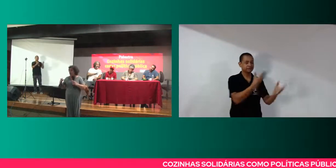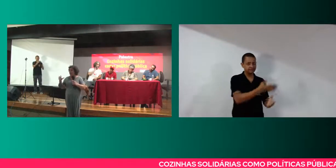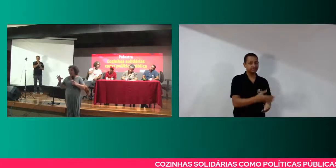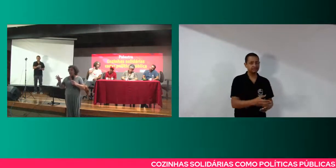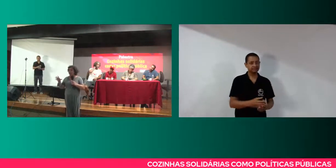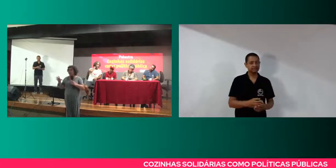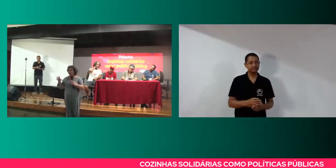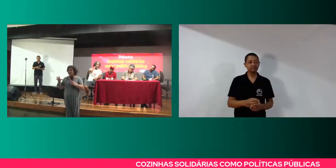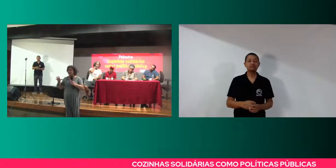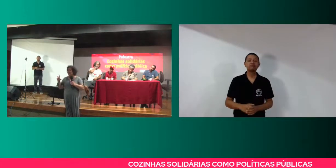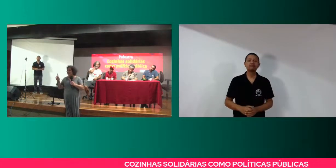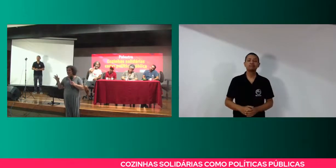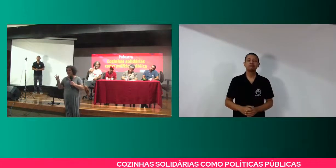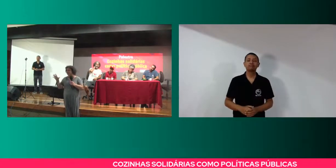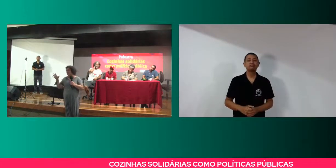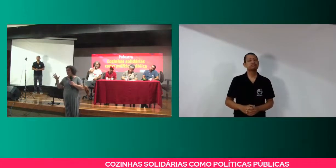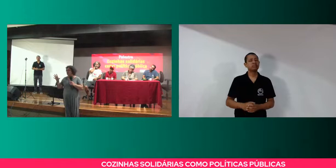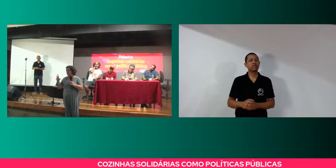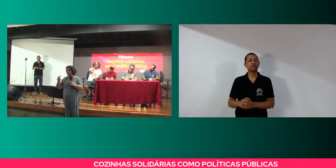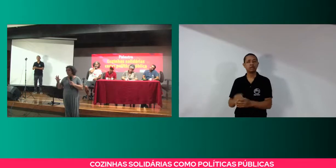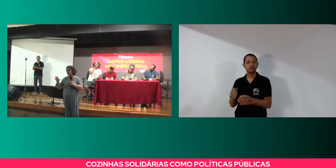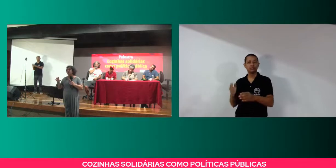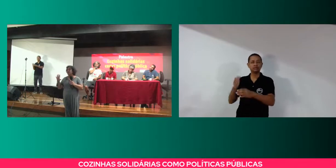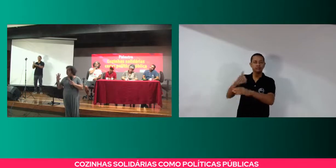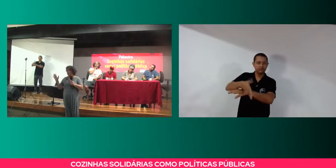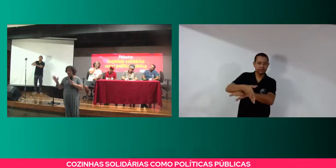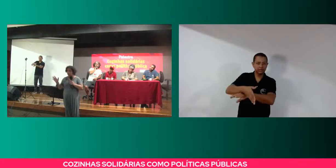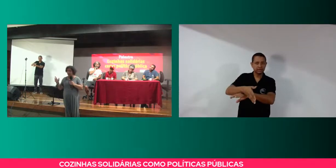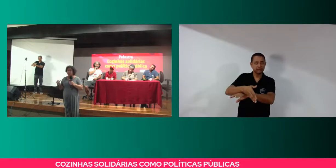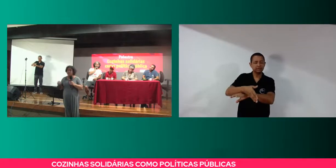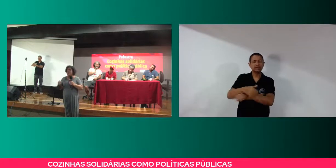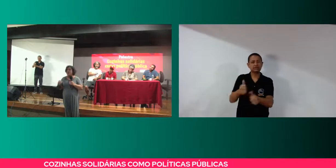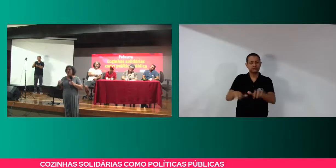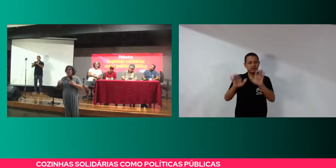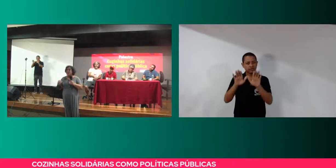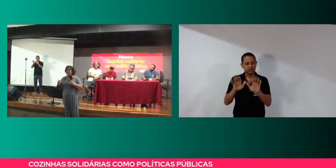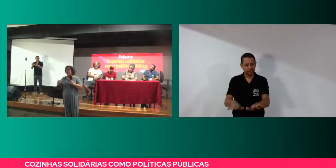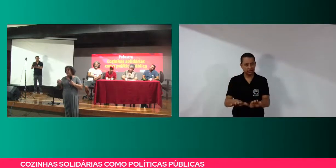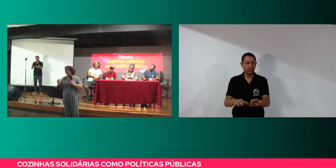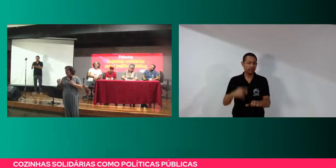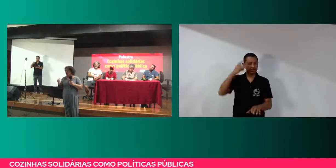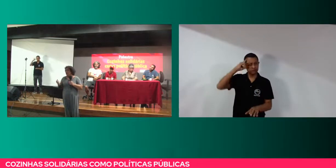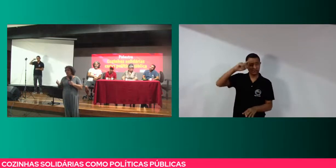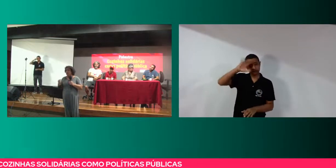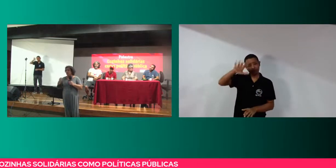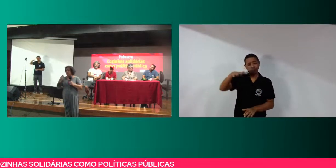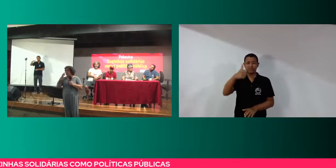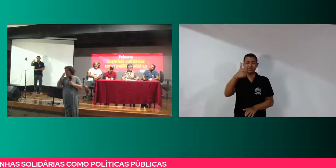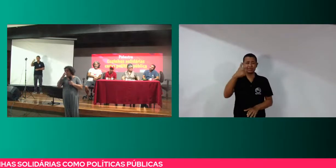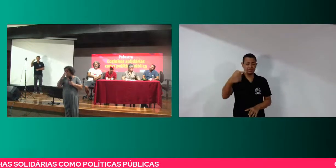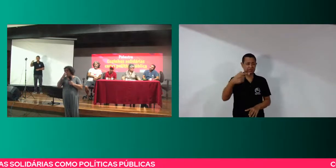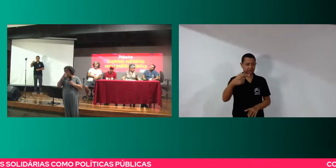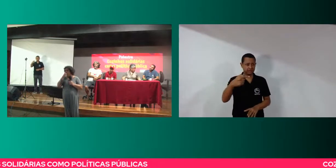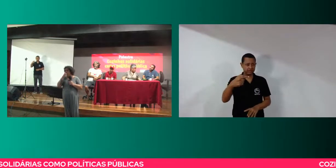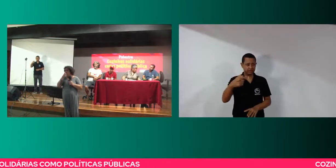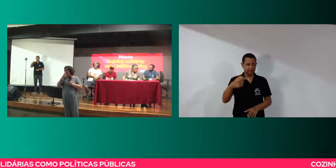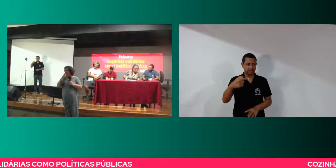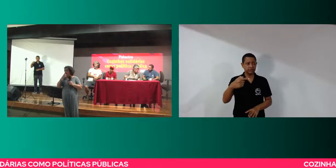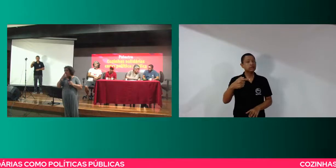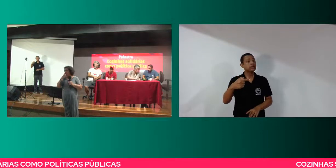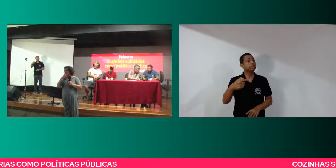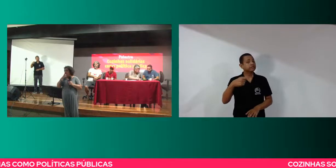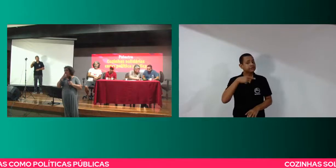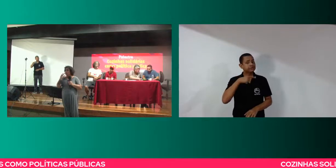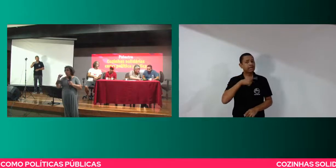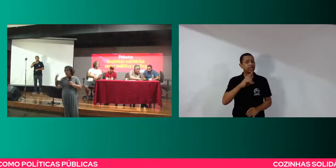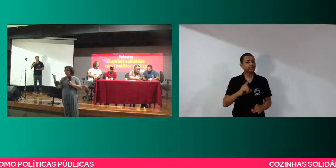ocuparam e ficaram lá 17 ao 27 dias não me lembro não chegou ao mês e teve um despejo eu despejo foi muito